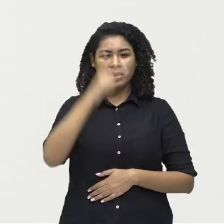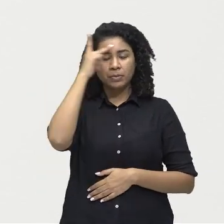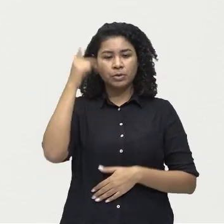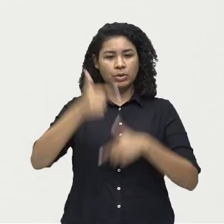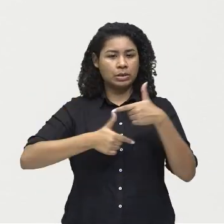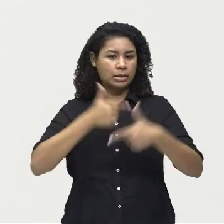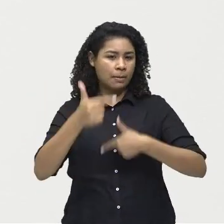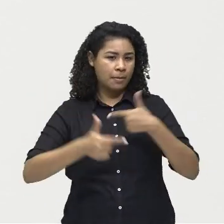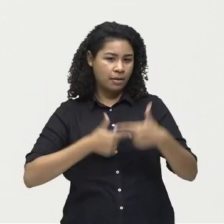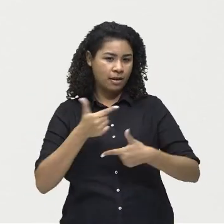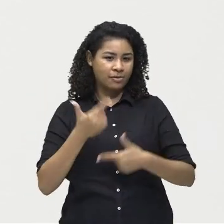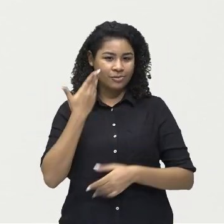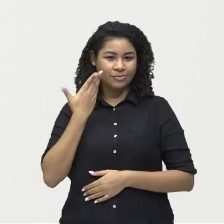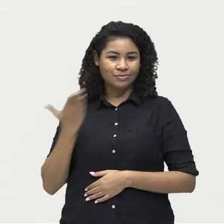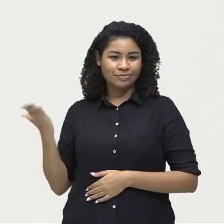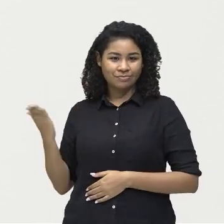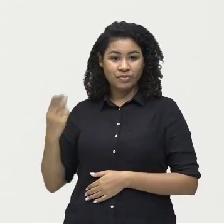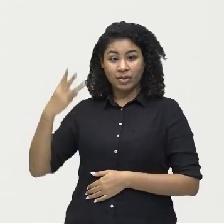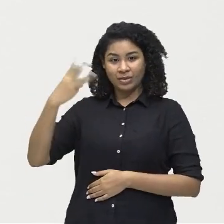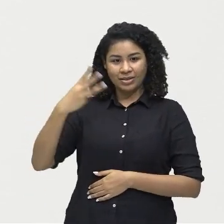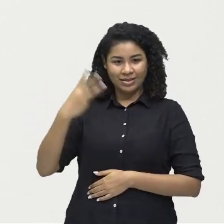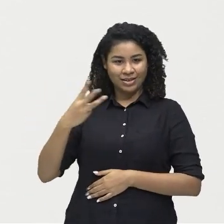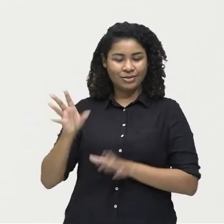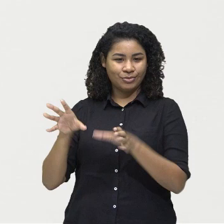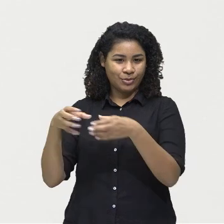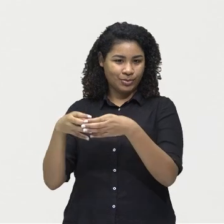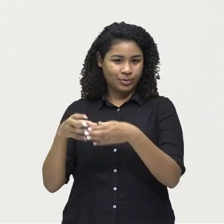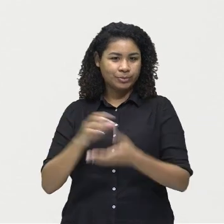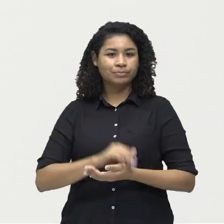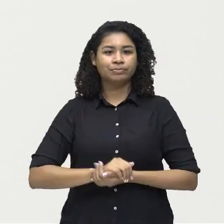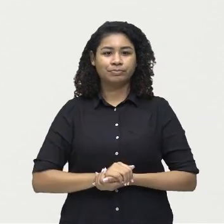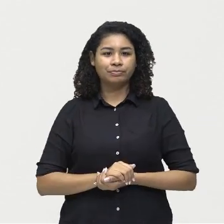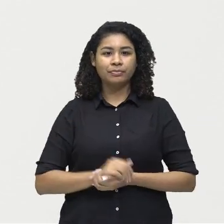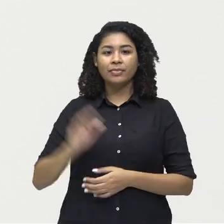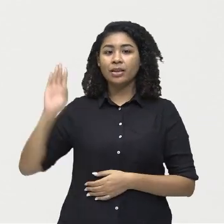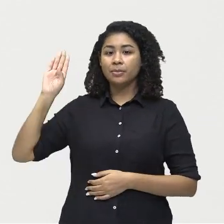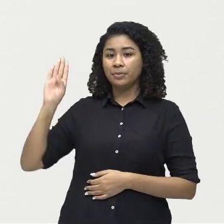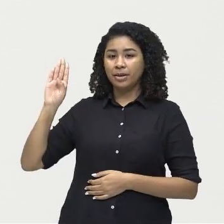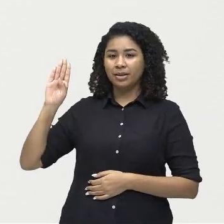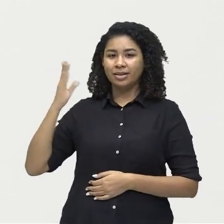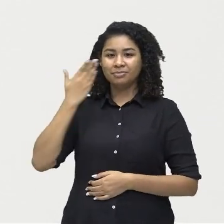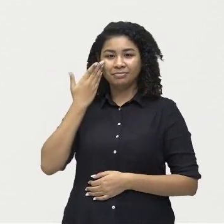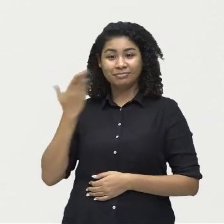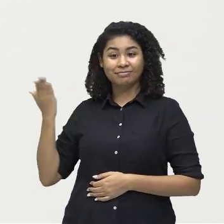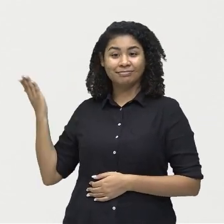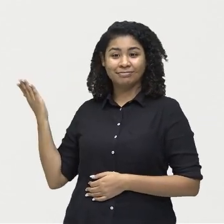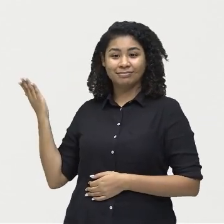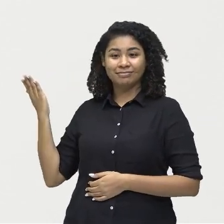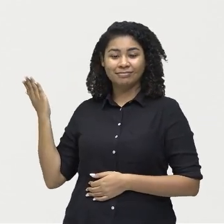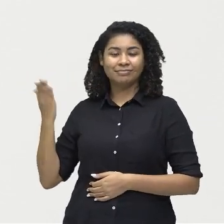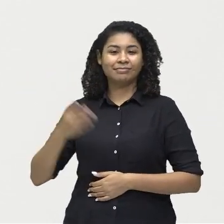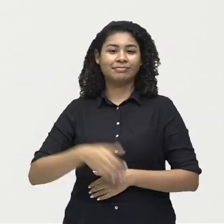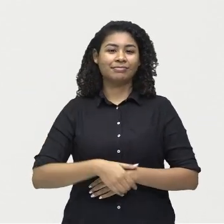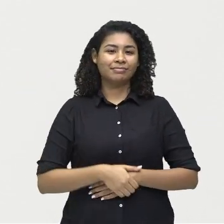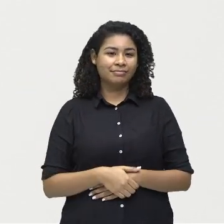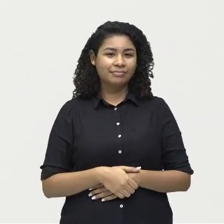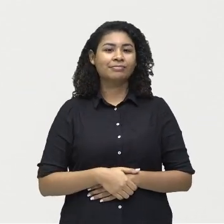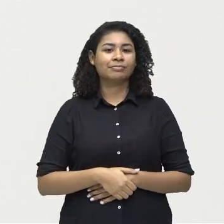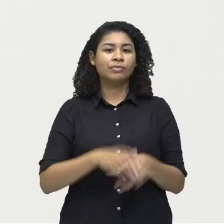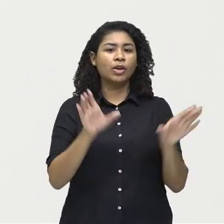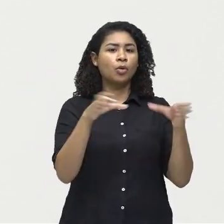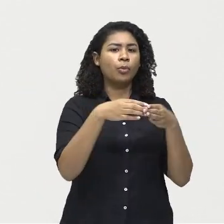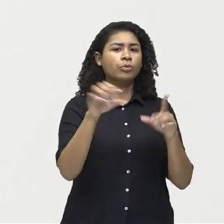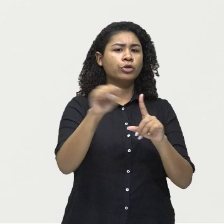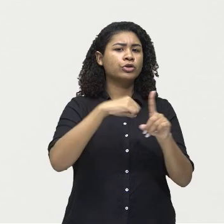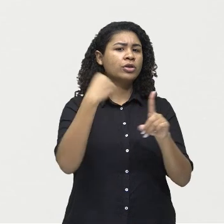e marginalizados. Essa é a resposta, letra A. Letra B, eu falei para vocês, quais classes sociais eram